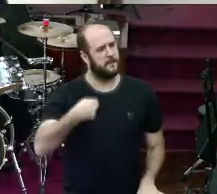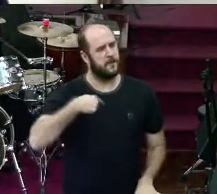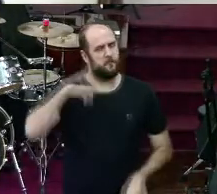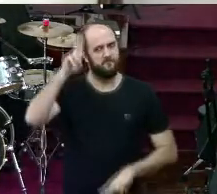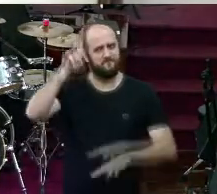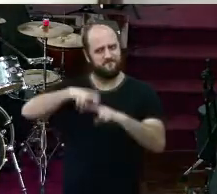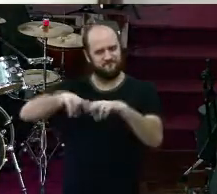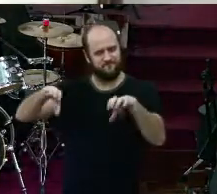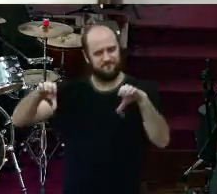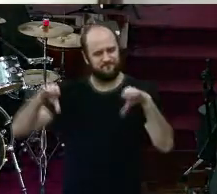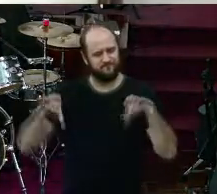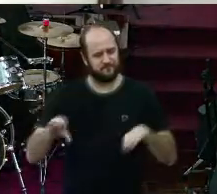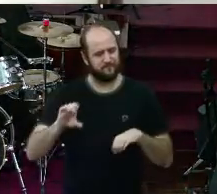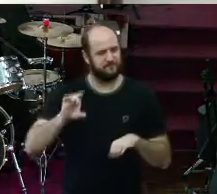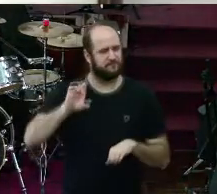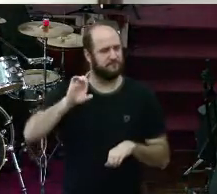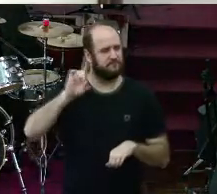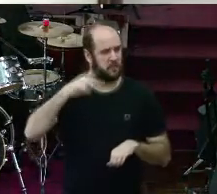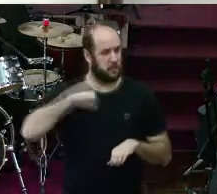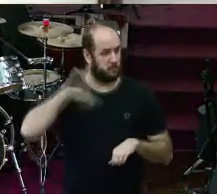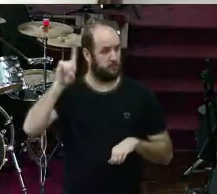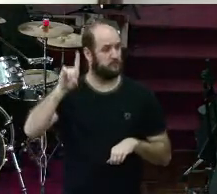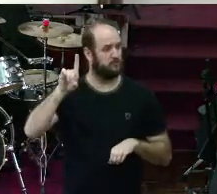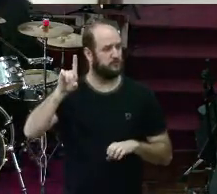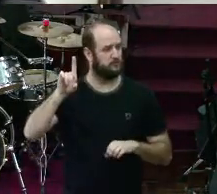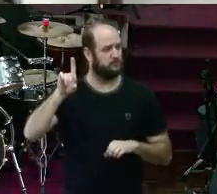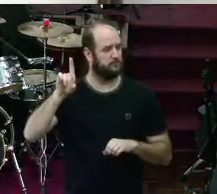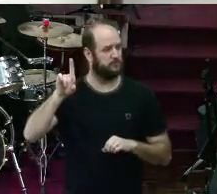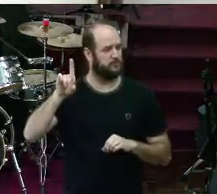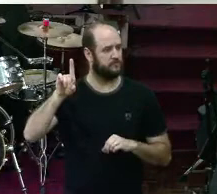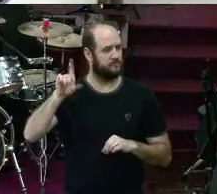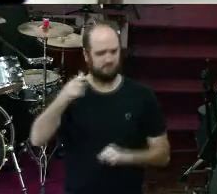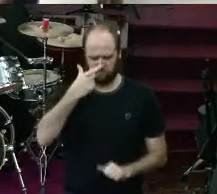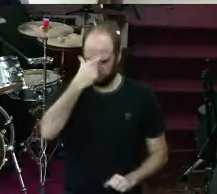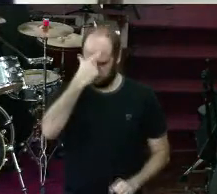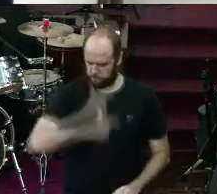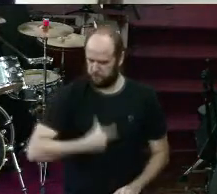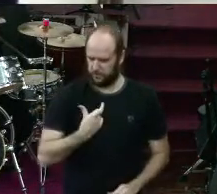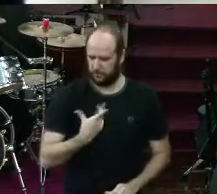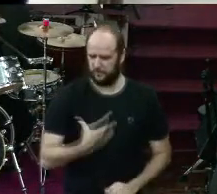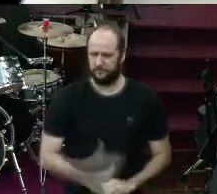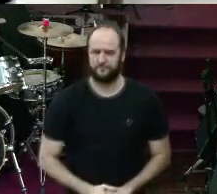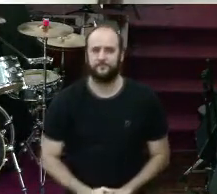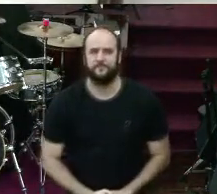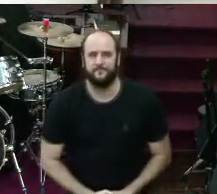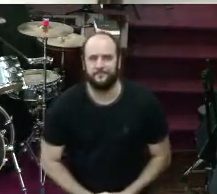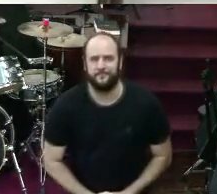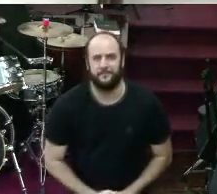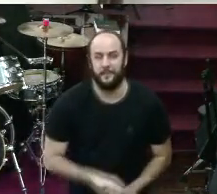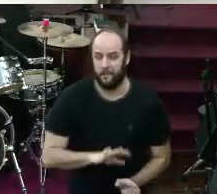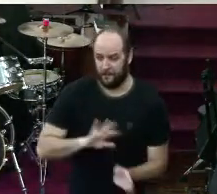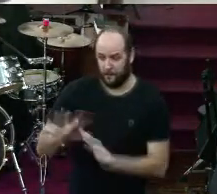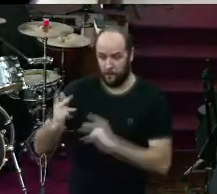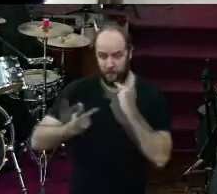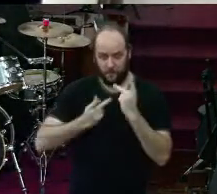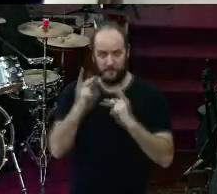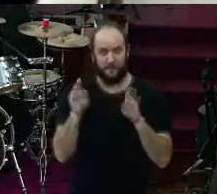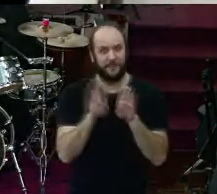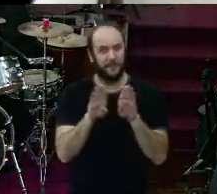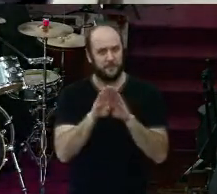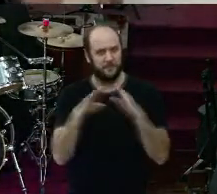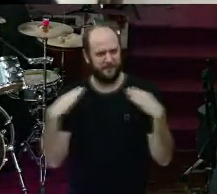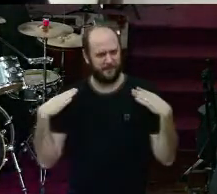meu alto e sublime trono. O texto fala dessas figuras maravilhosas, conforme nos diz aqui, a partir do verso